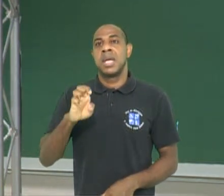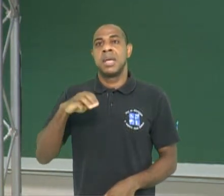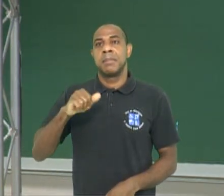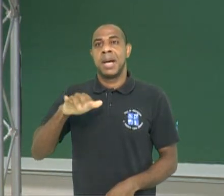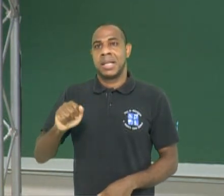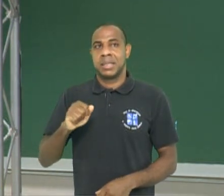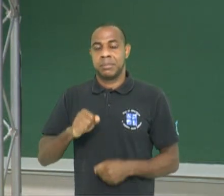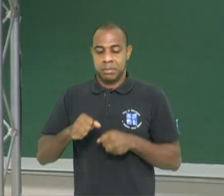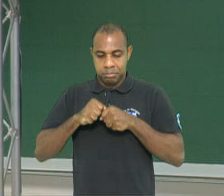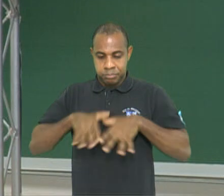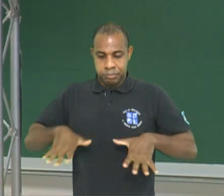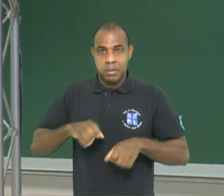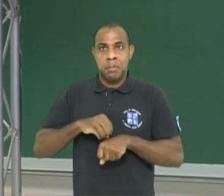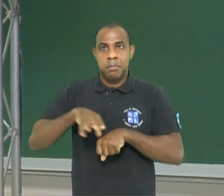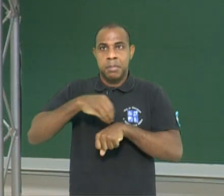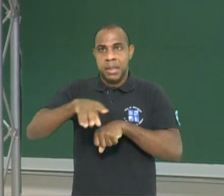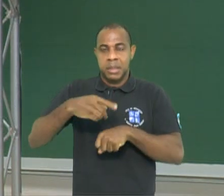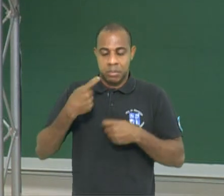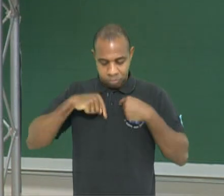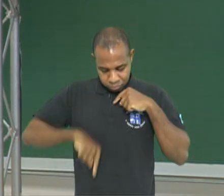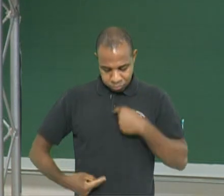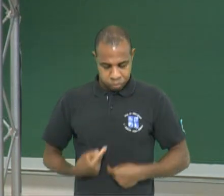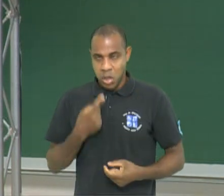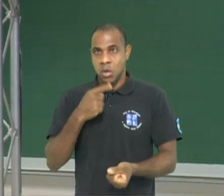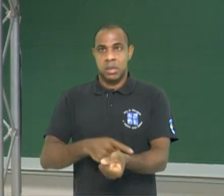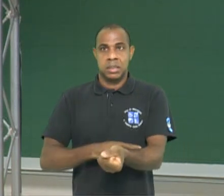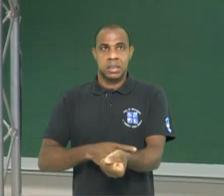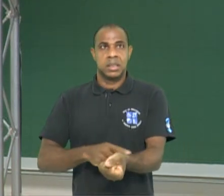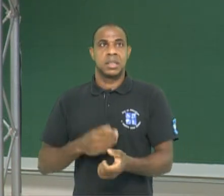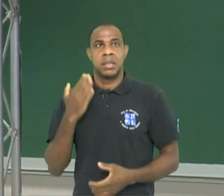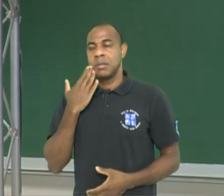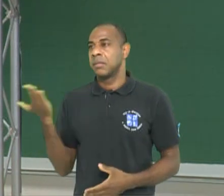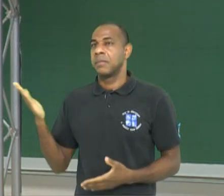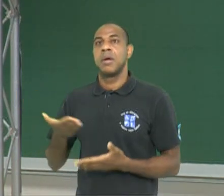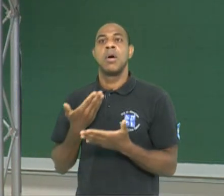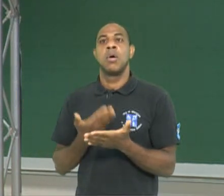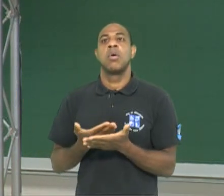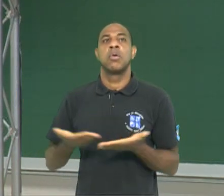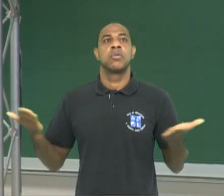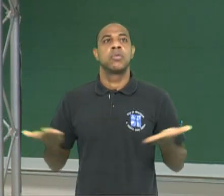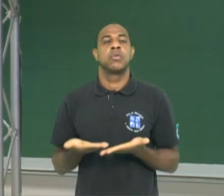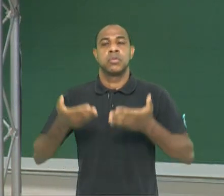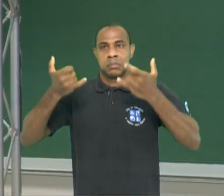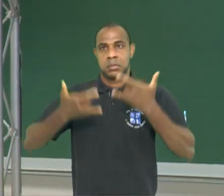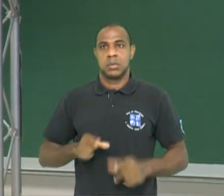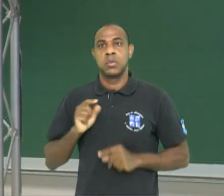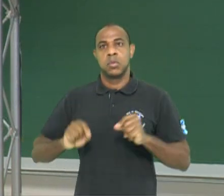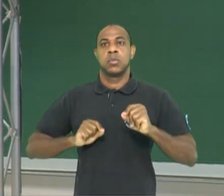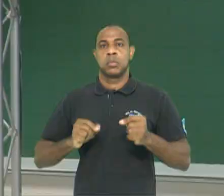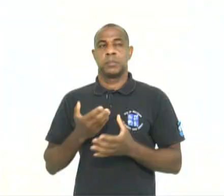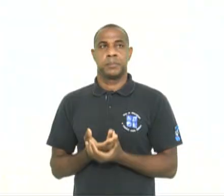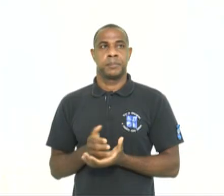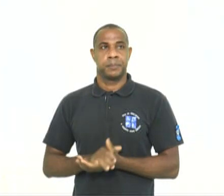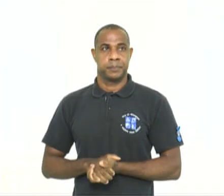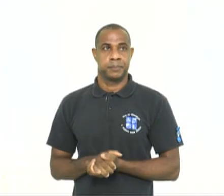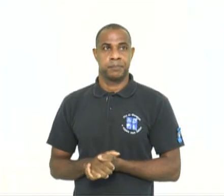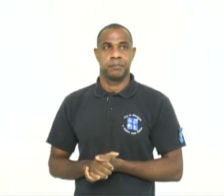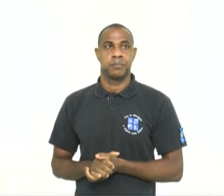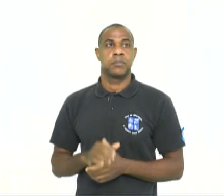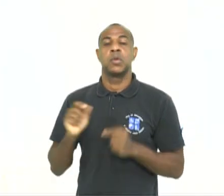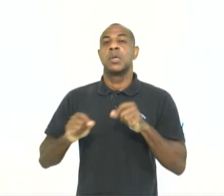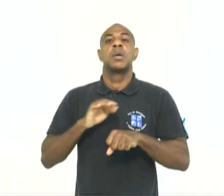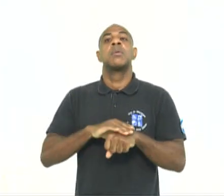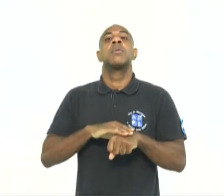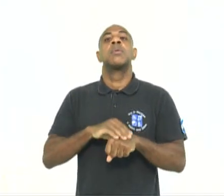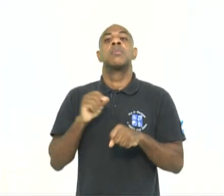oxigênio distribuído ali para todo o sangue. Muito bem, gente. O que vamos ver especificamente nessa aula? O que são